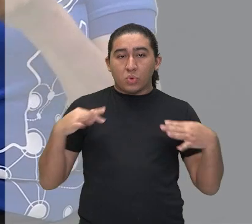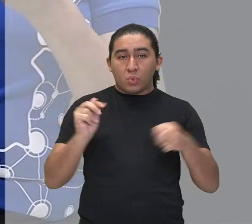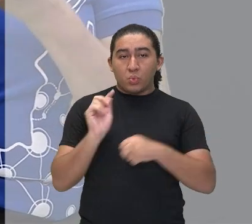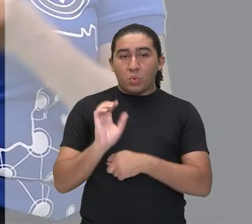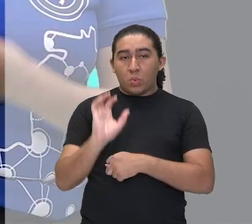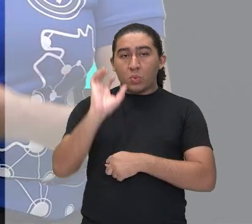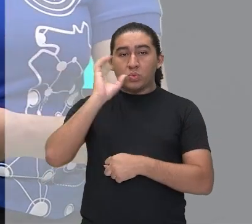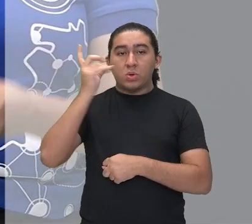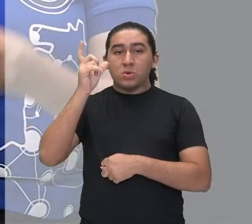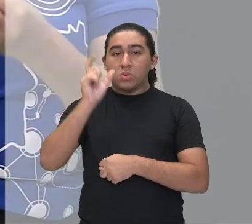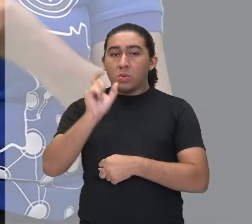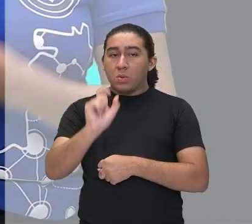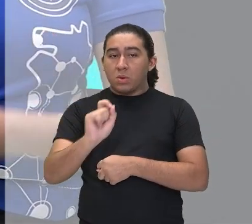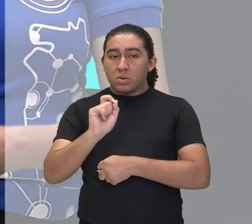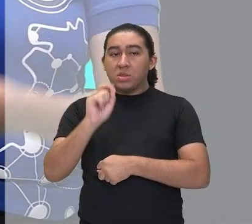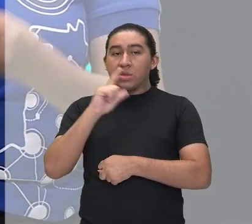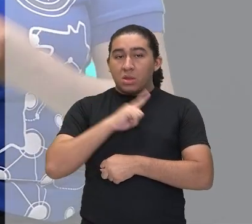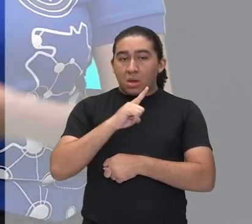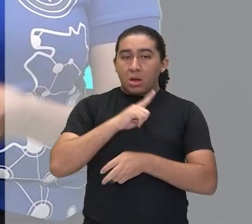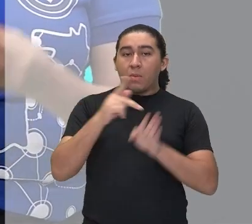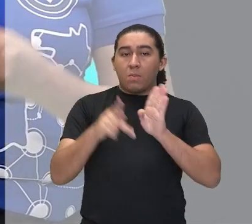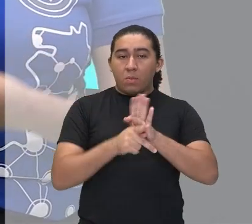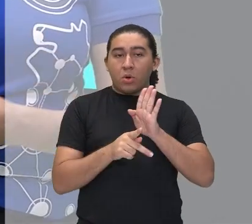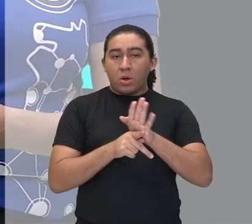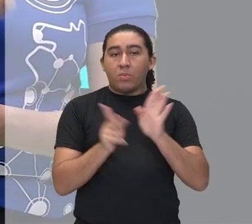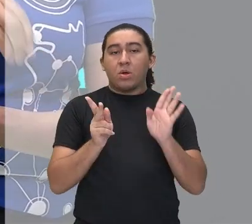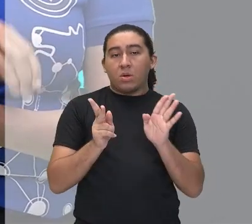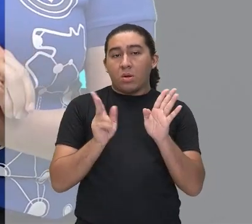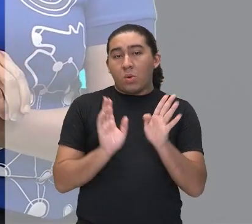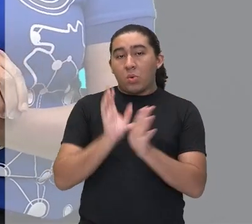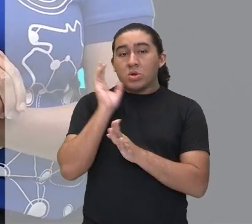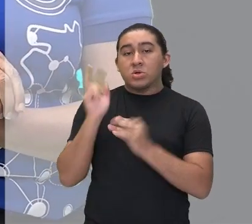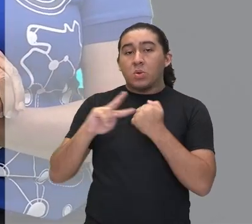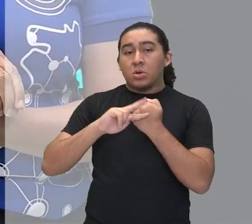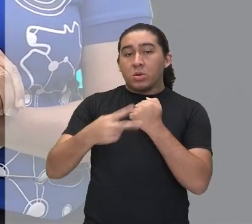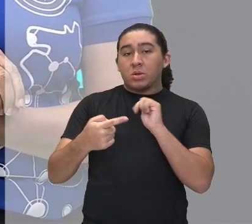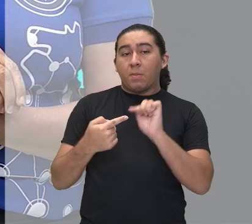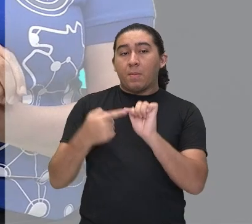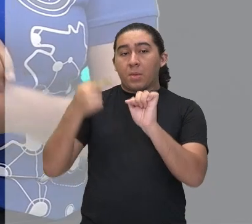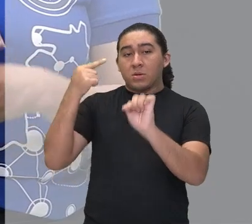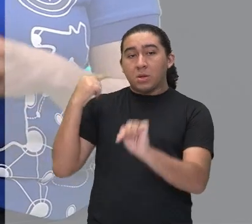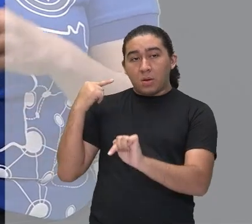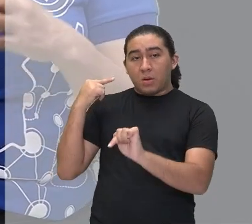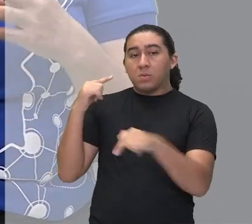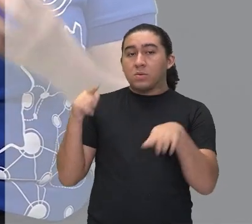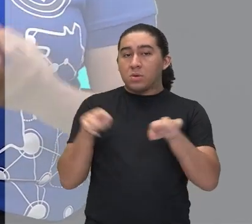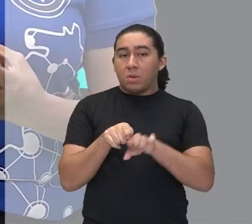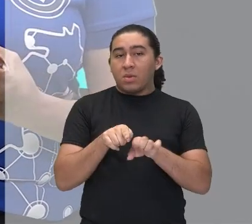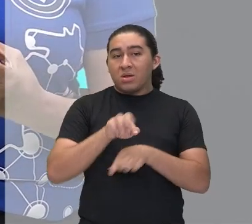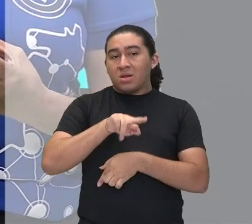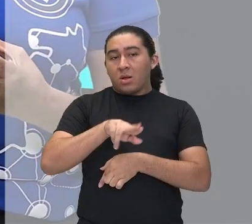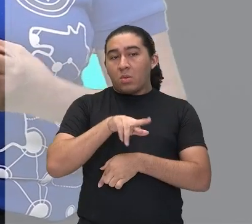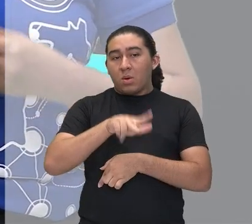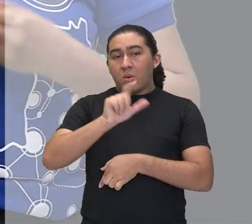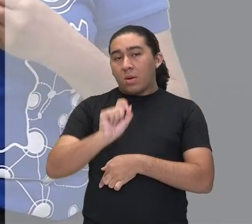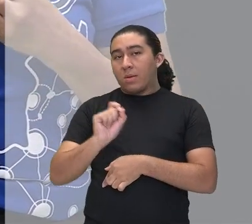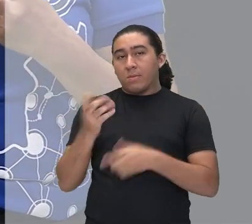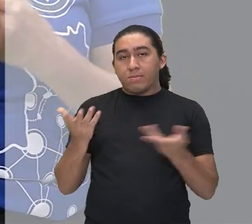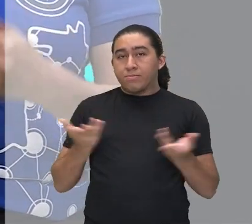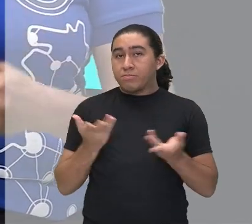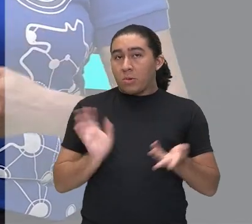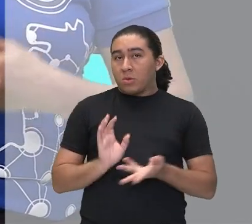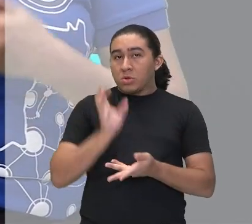acontece tem responsabilidade lá no passado. Então, não é por acaso,